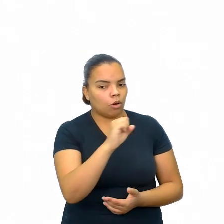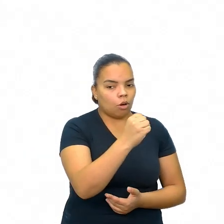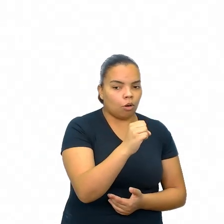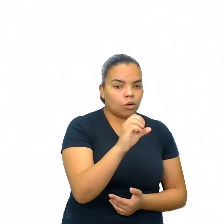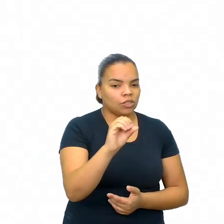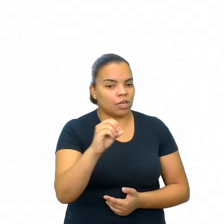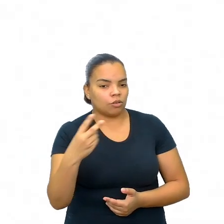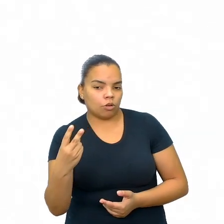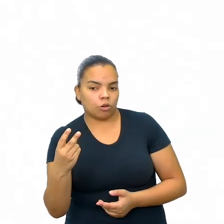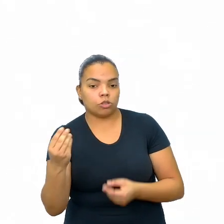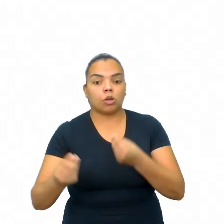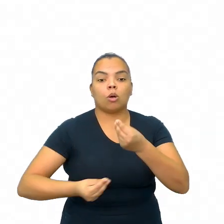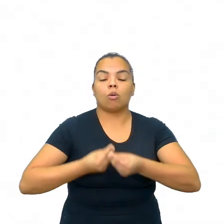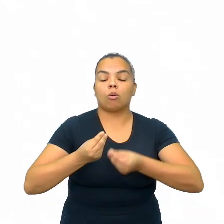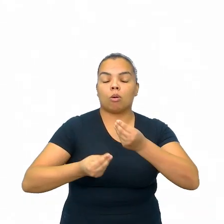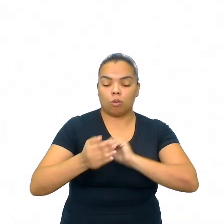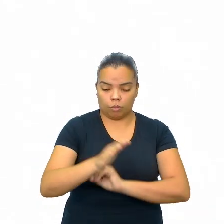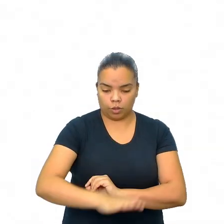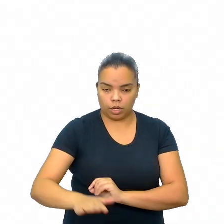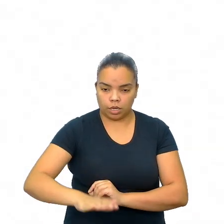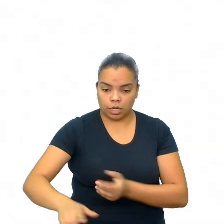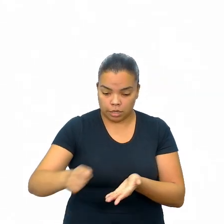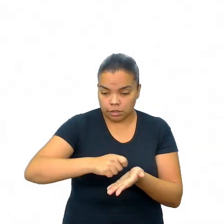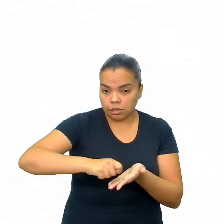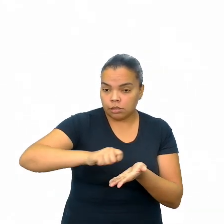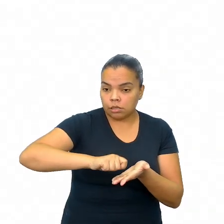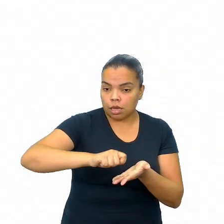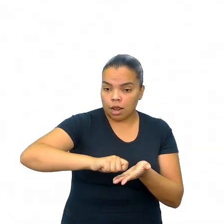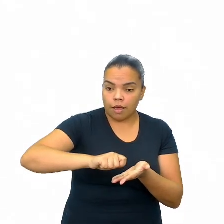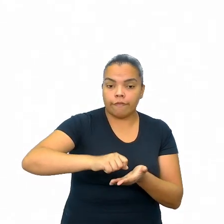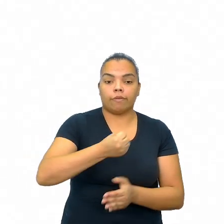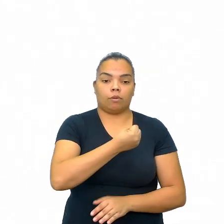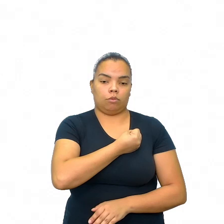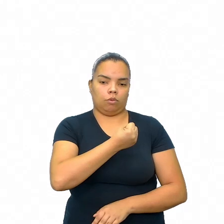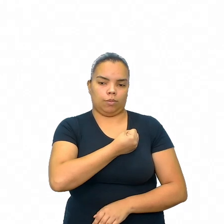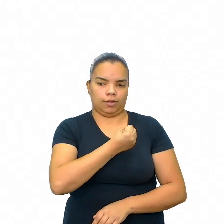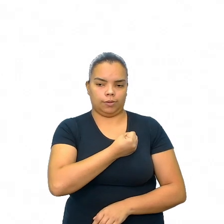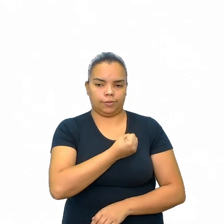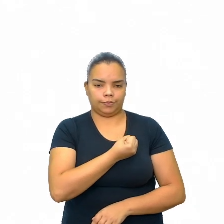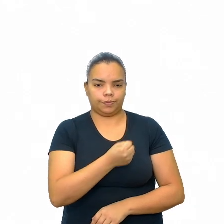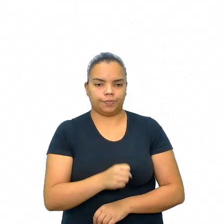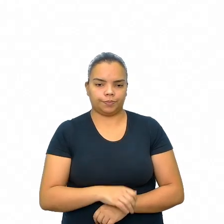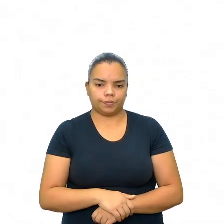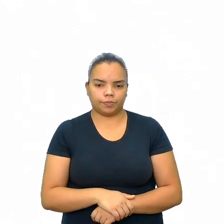será que a minha criança escreverá este?